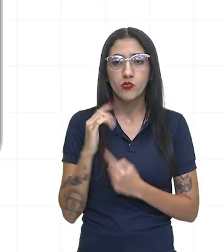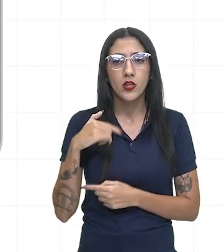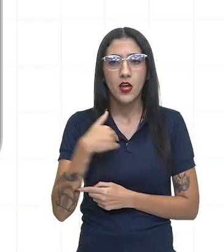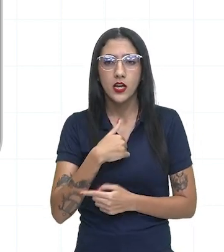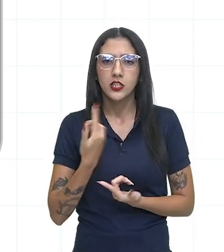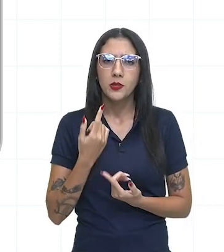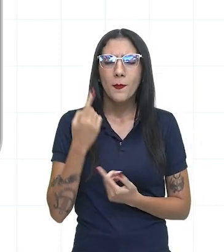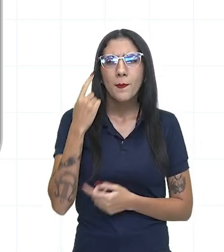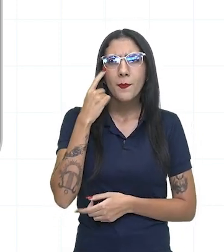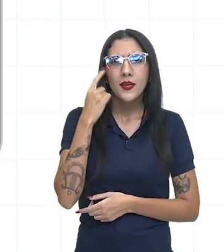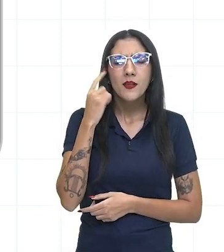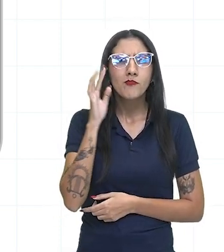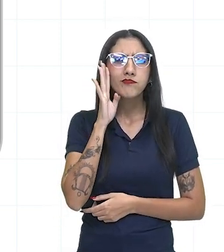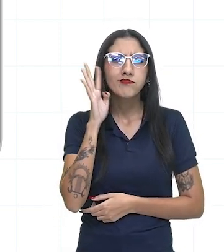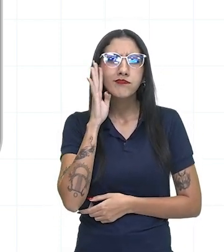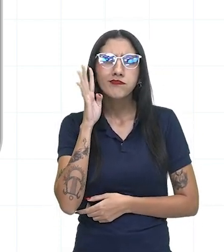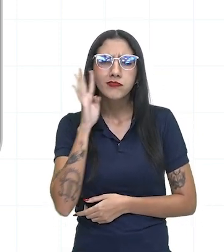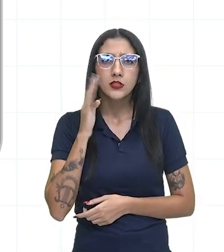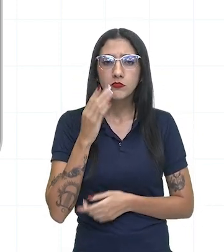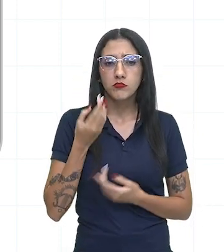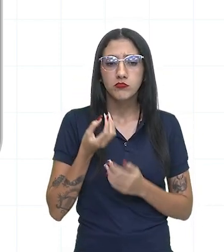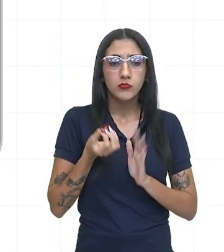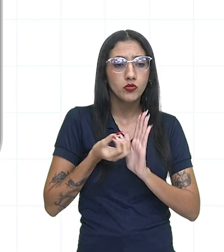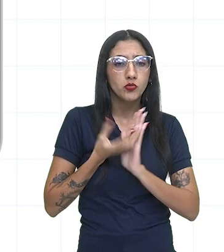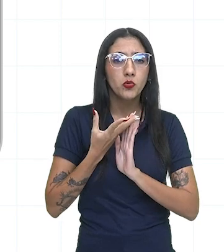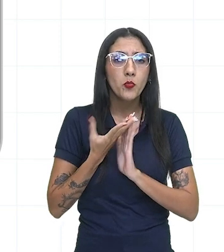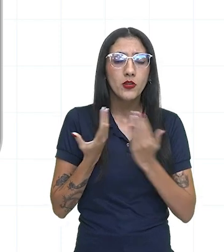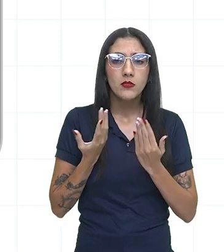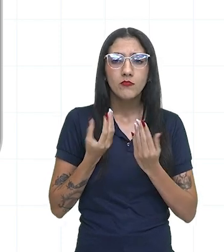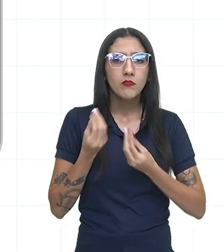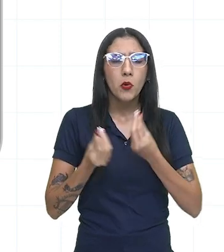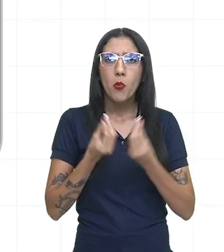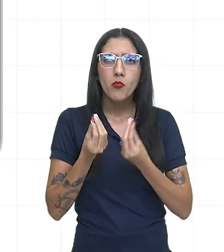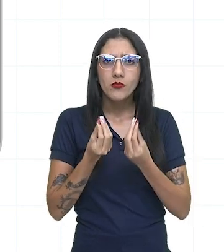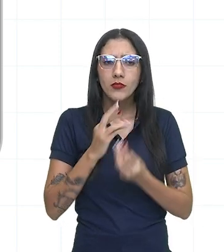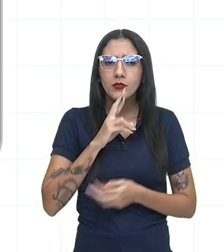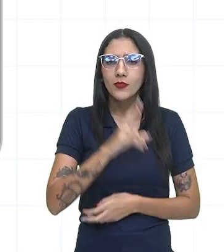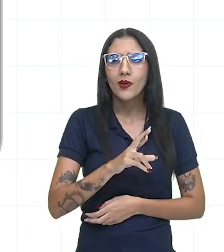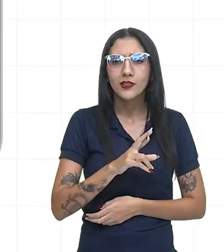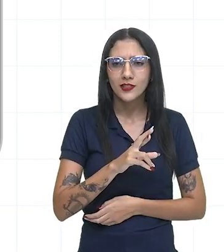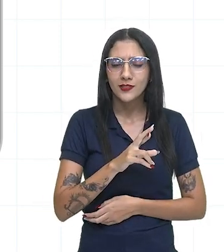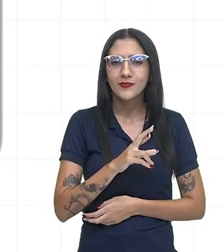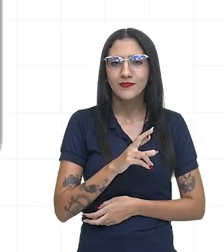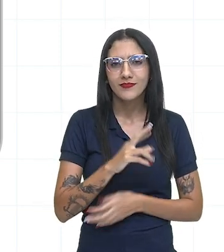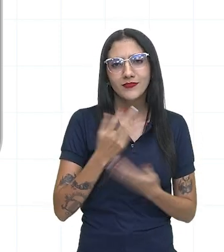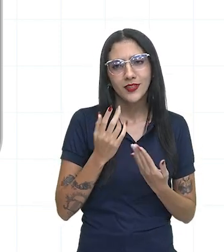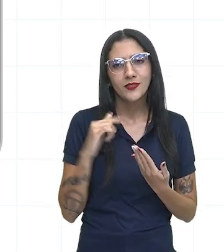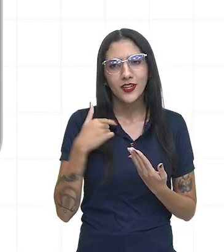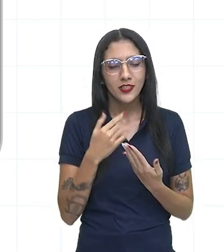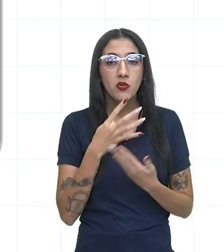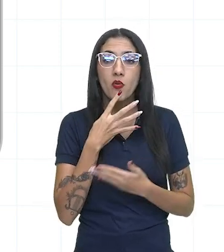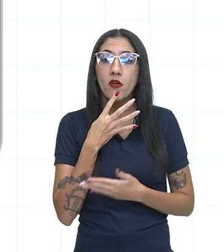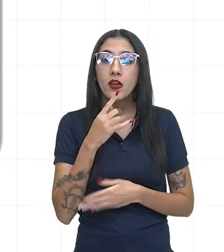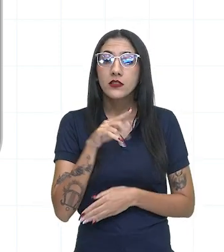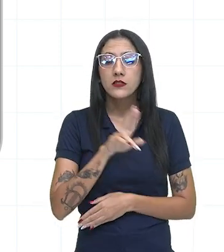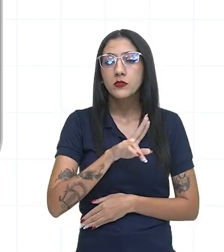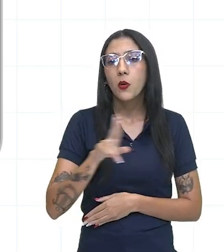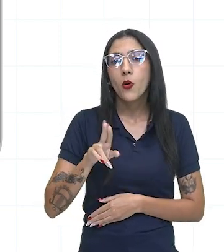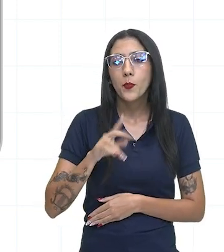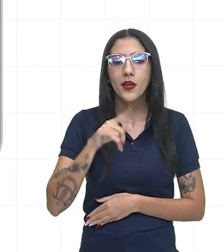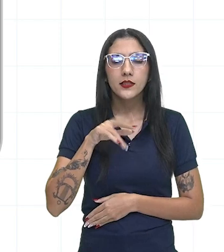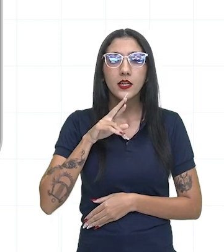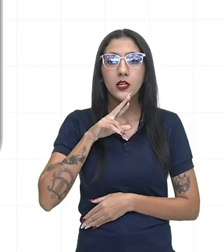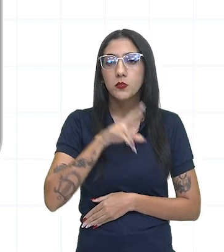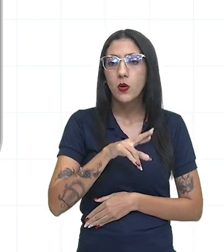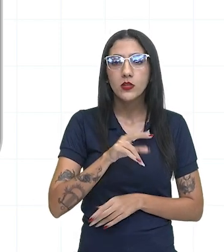ajuda, né, a poder descobrir as possíveis respostas, que é como nós chamamos na pesquisa científica,